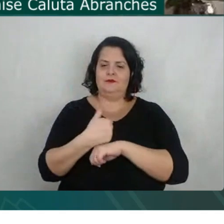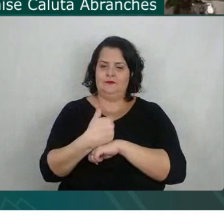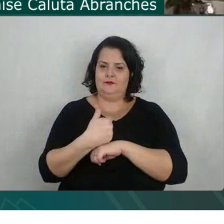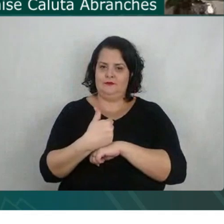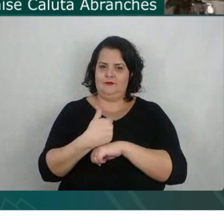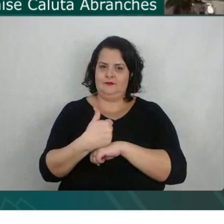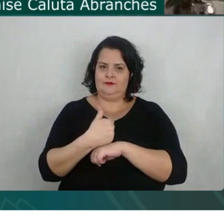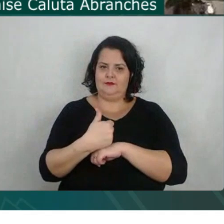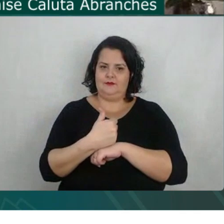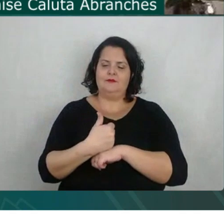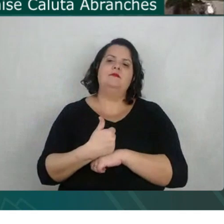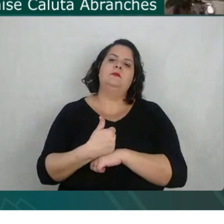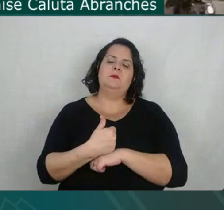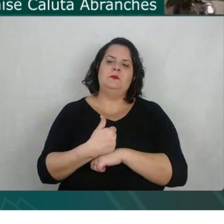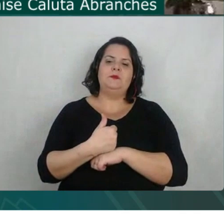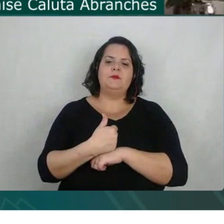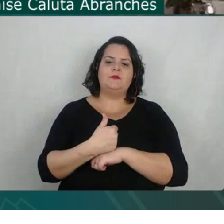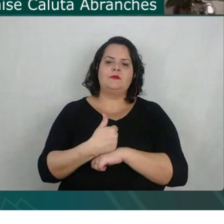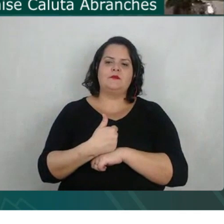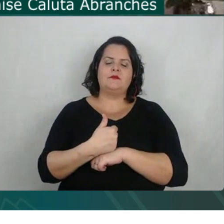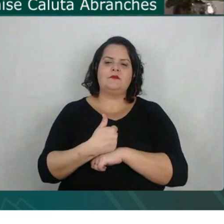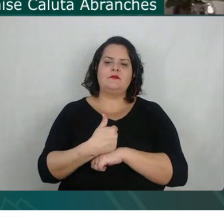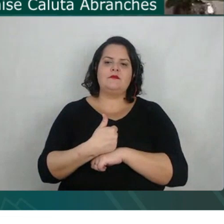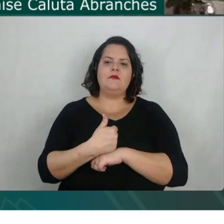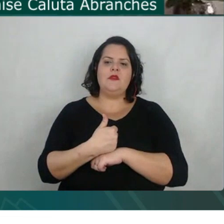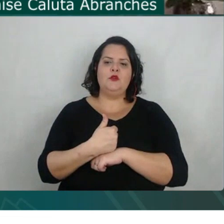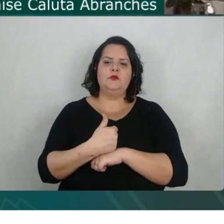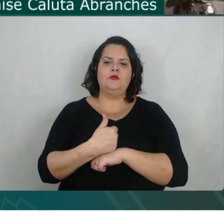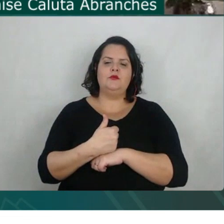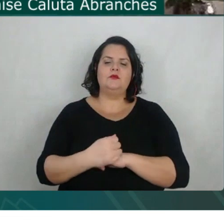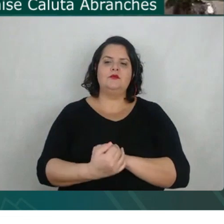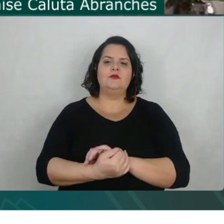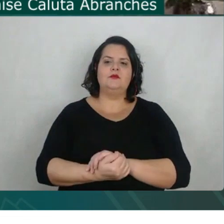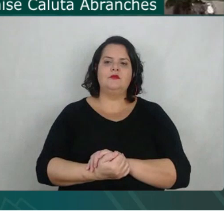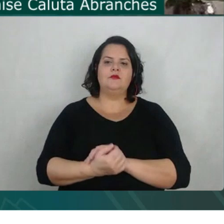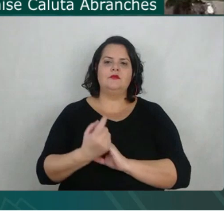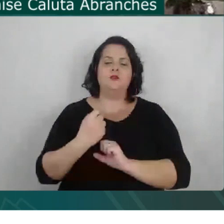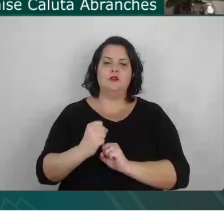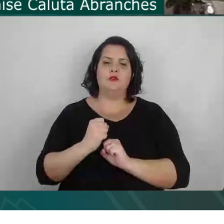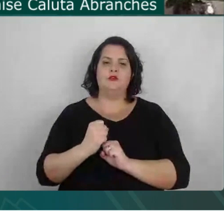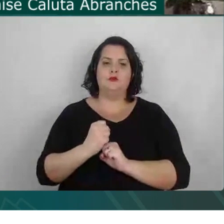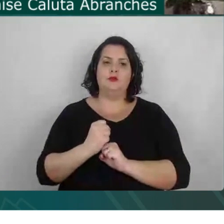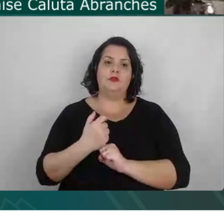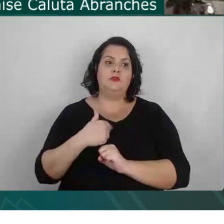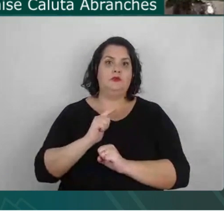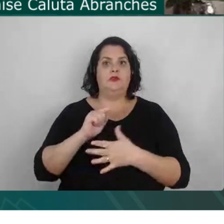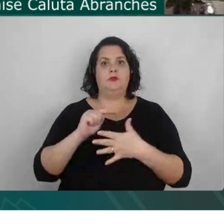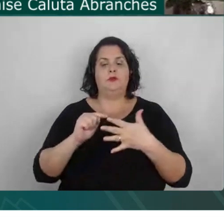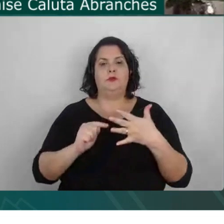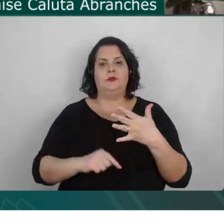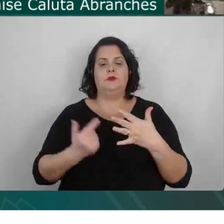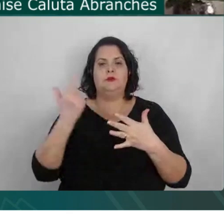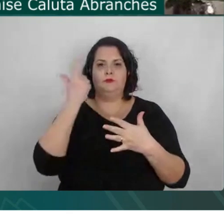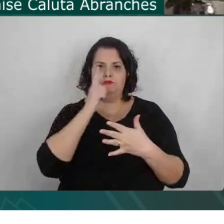são os critérios, né, de inclusão, e eu creio que, pelo menos para mim,